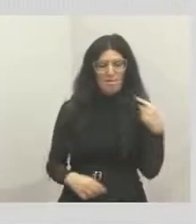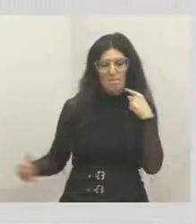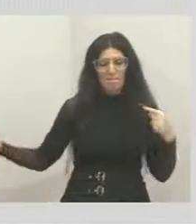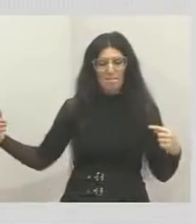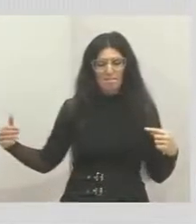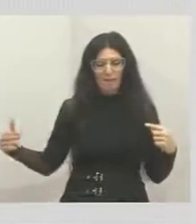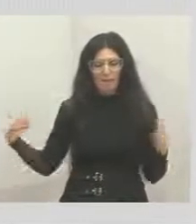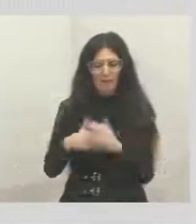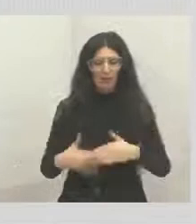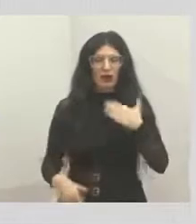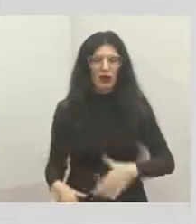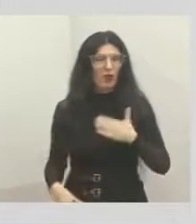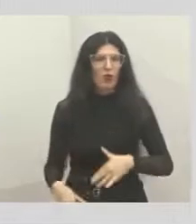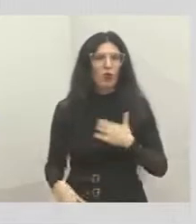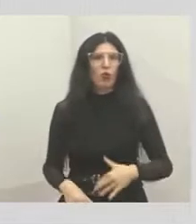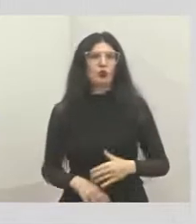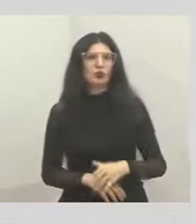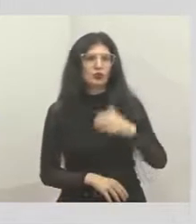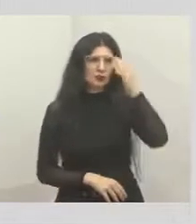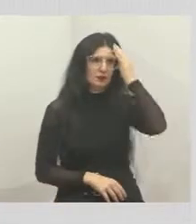19,01%.